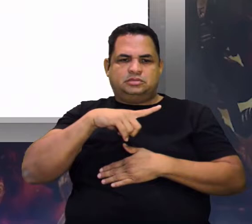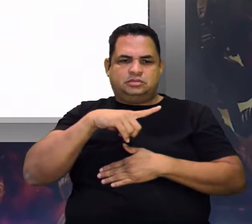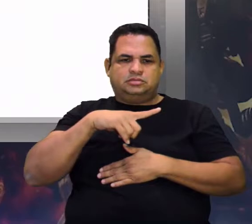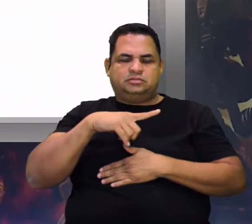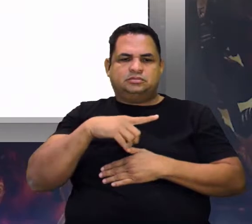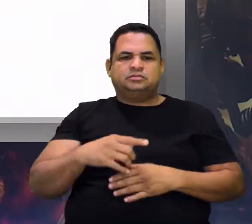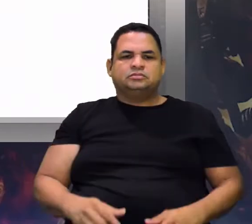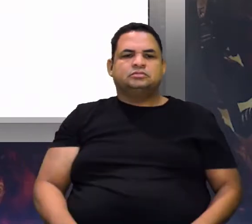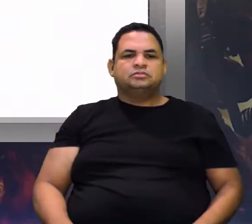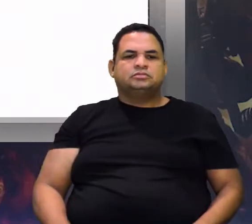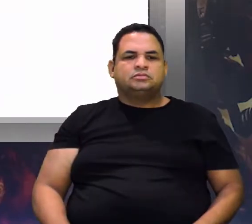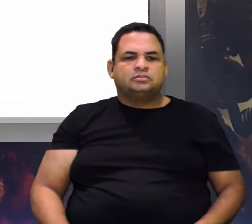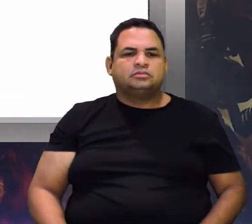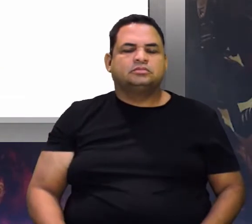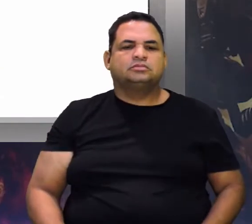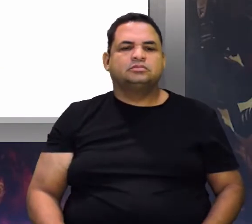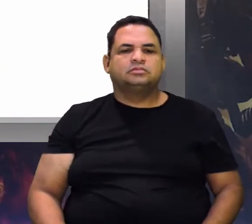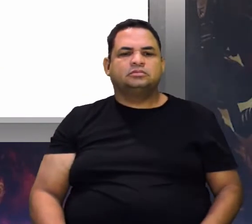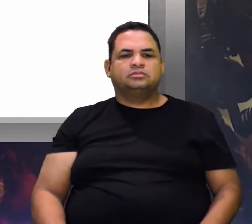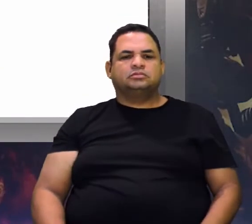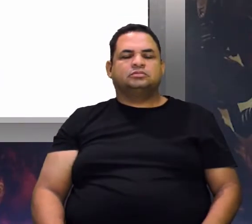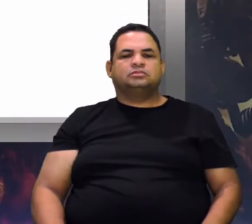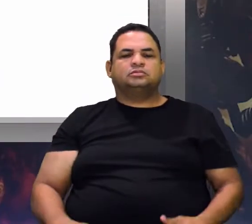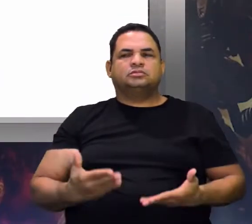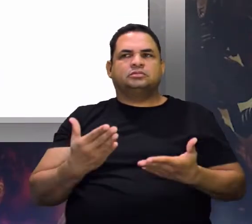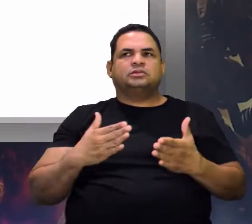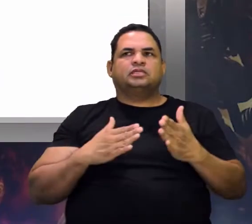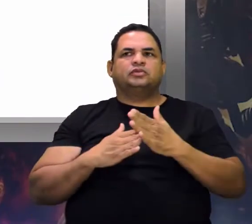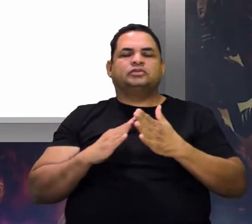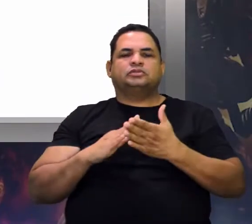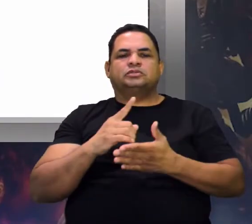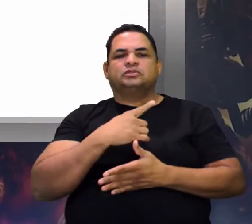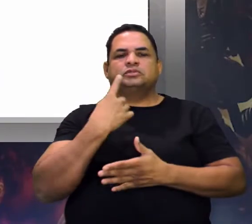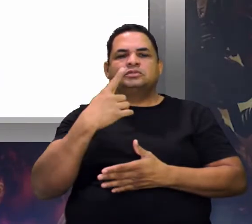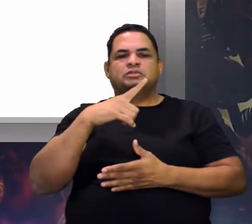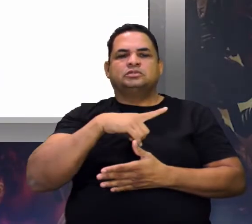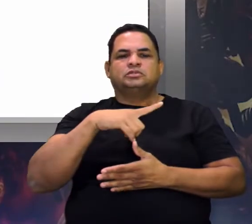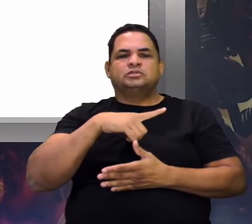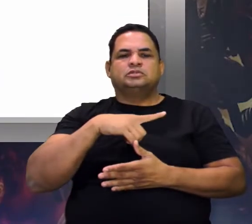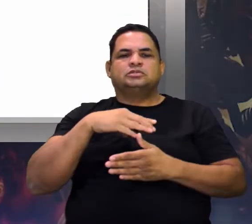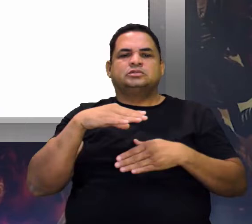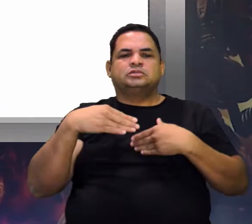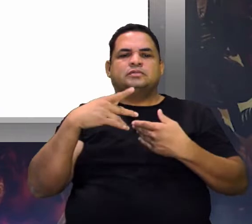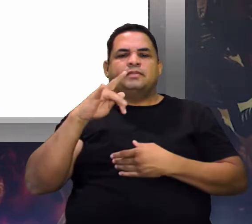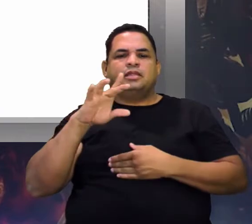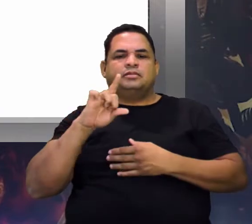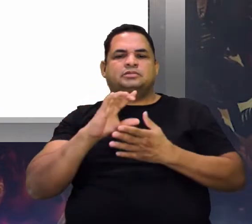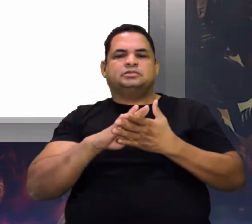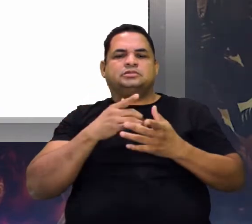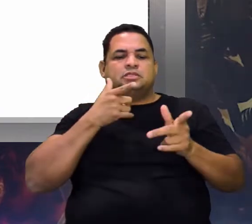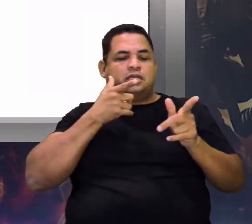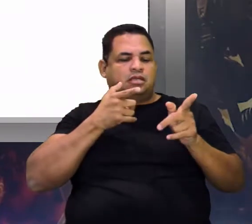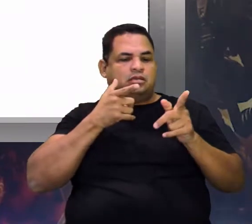Já tivemos. O último plebiscito geral que nós tivemos no Brasil foi o plebiscito